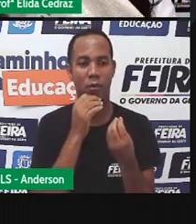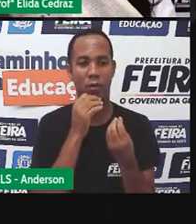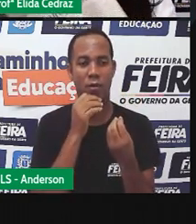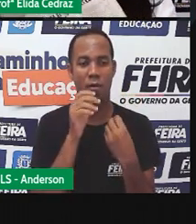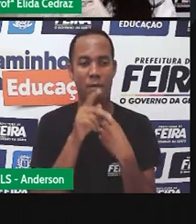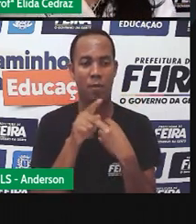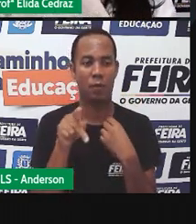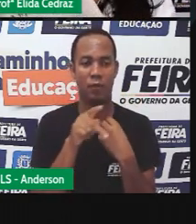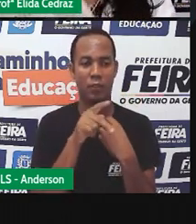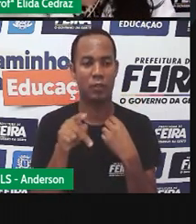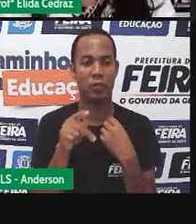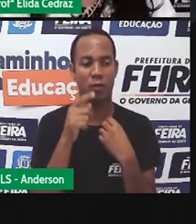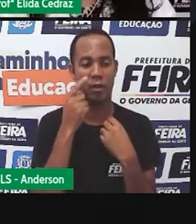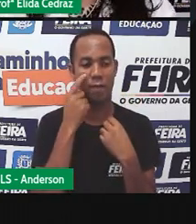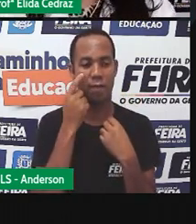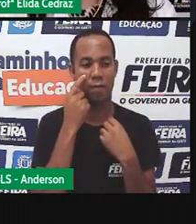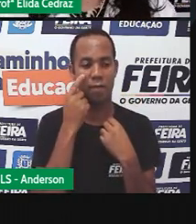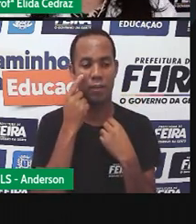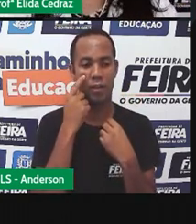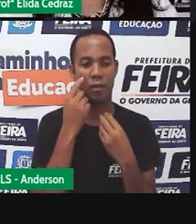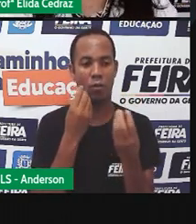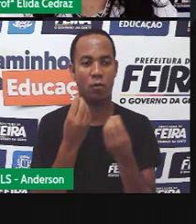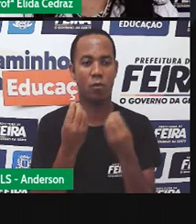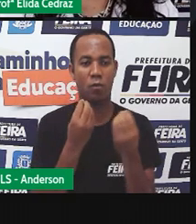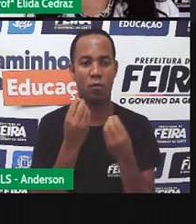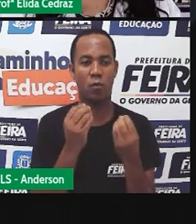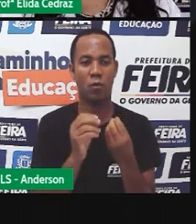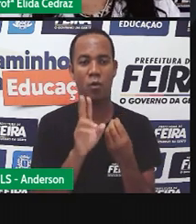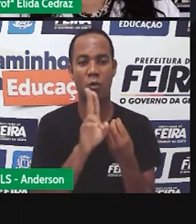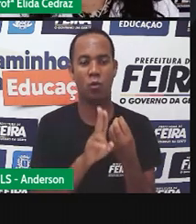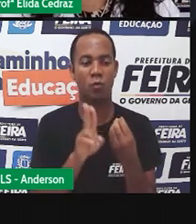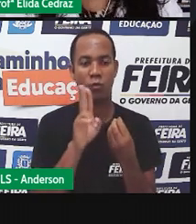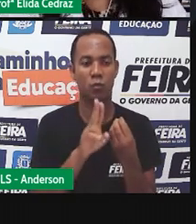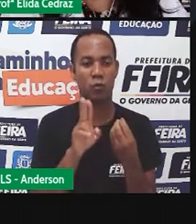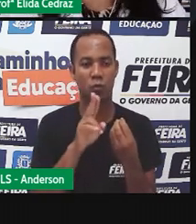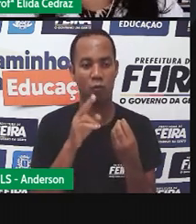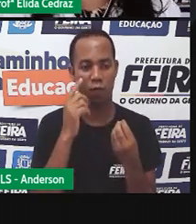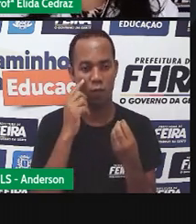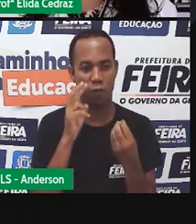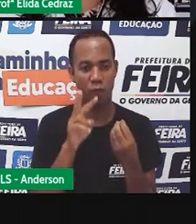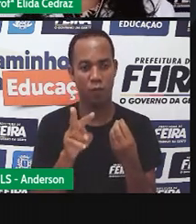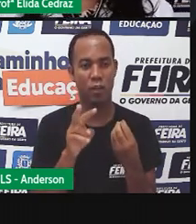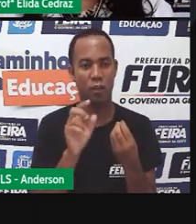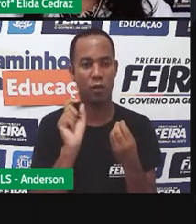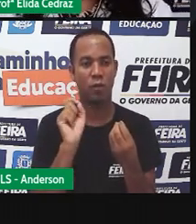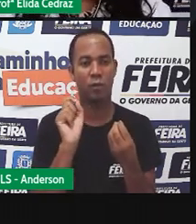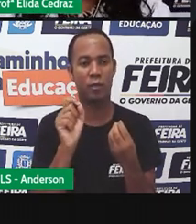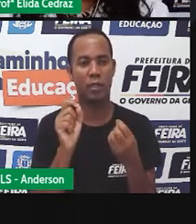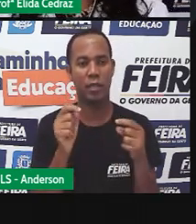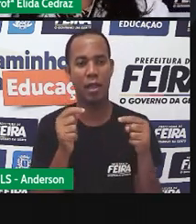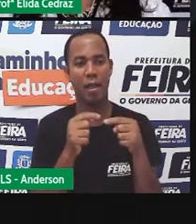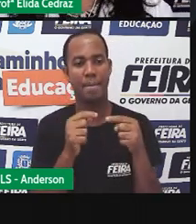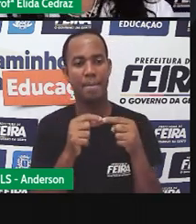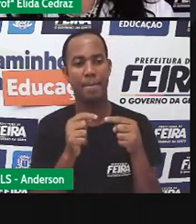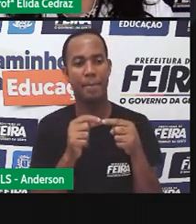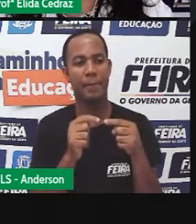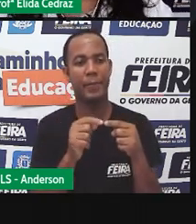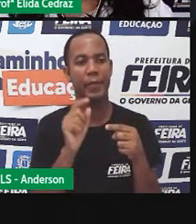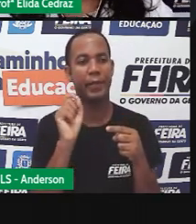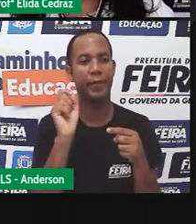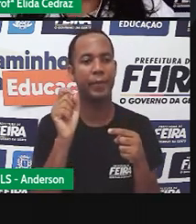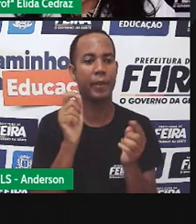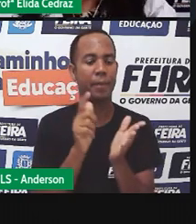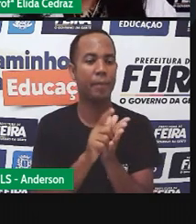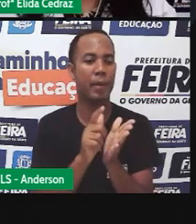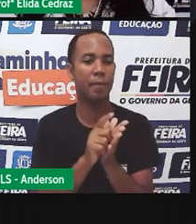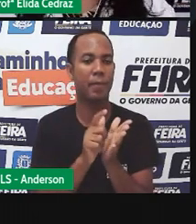uma sugestão para você. A dobradura, que muitos chamam de origami, porque é uma técnica oriental de dobra de